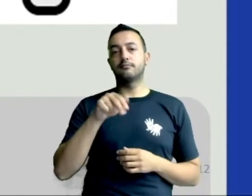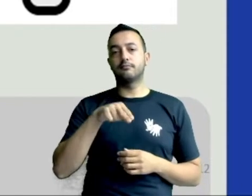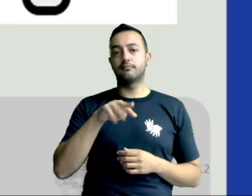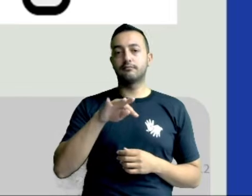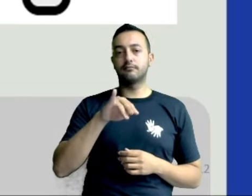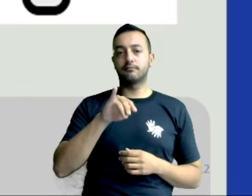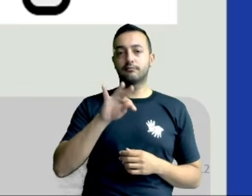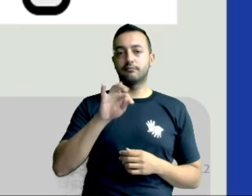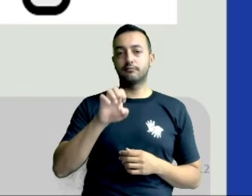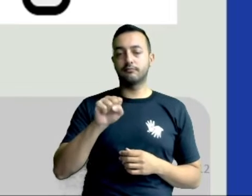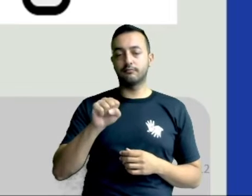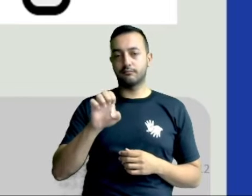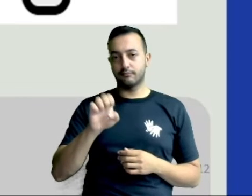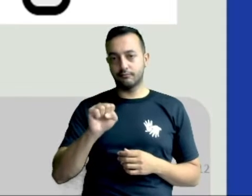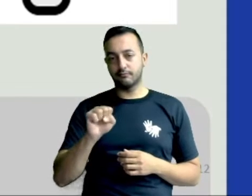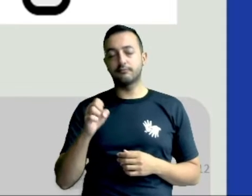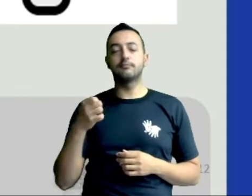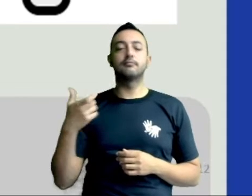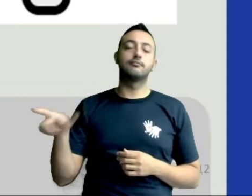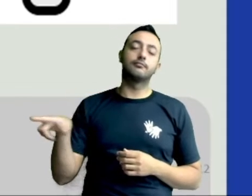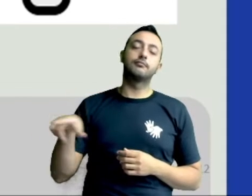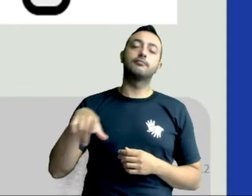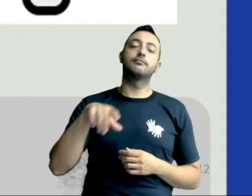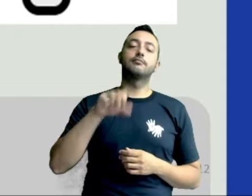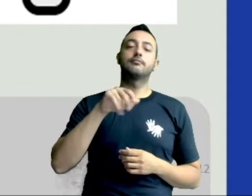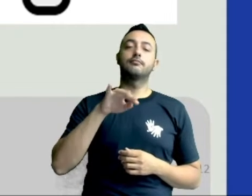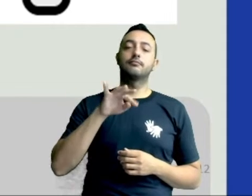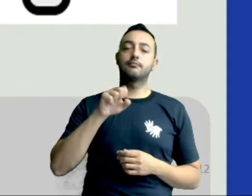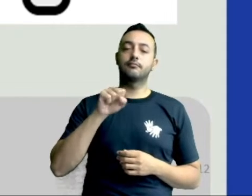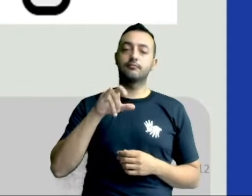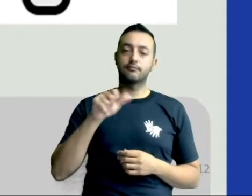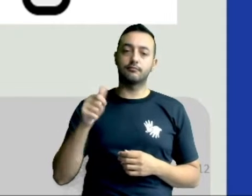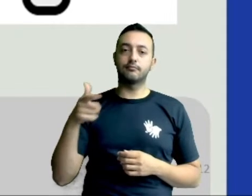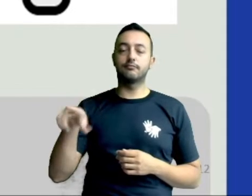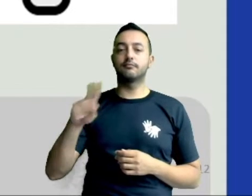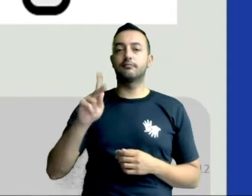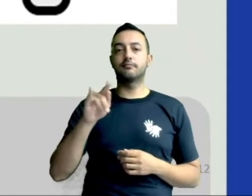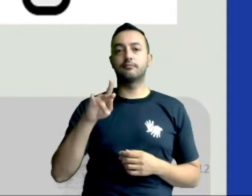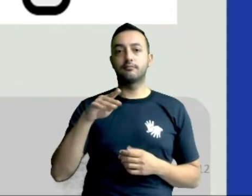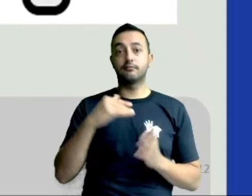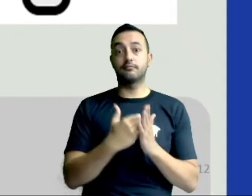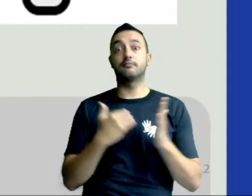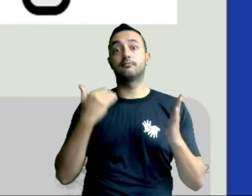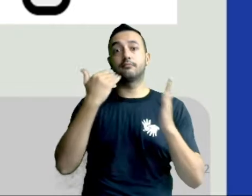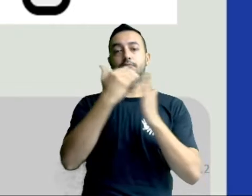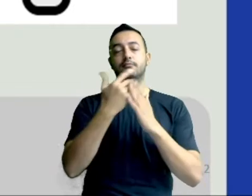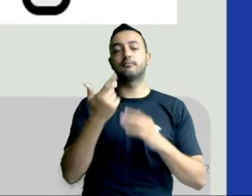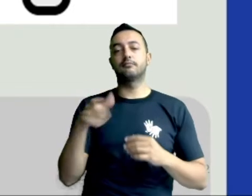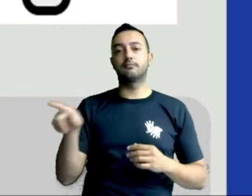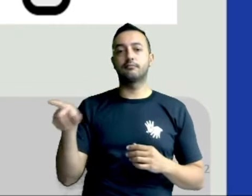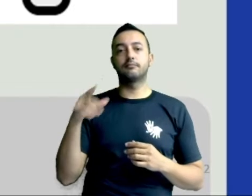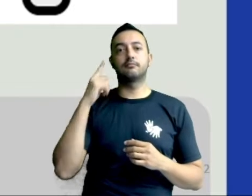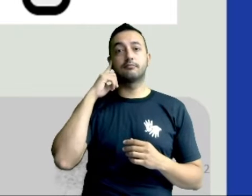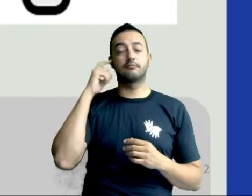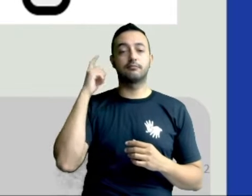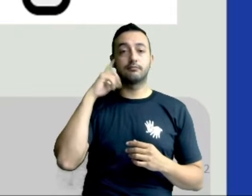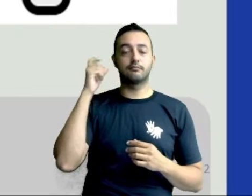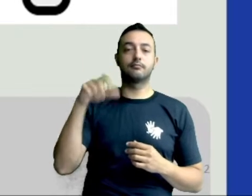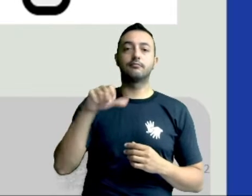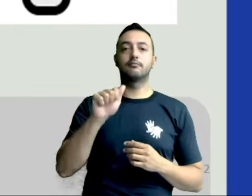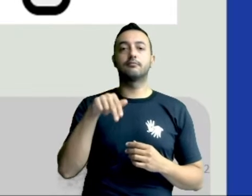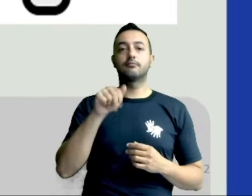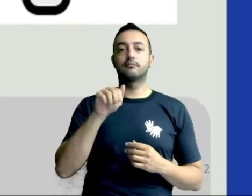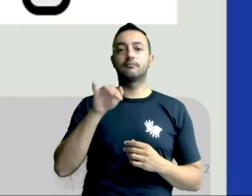a sinestesia, a hipérbole, a prosopopeia, a